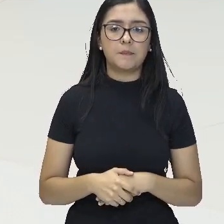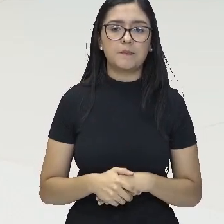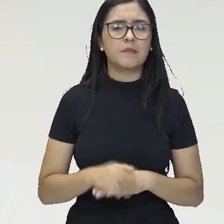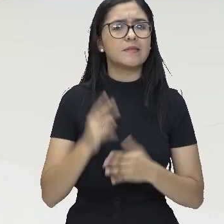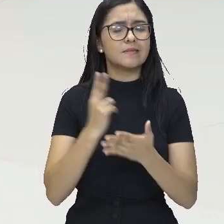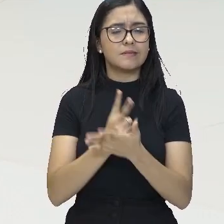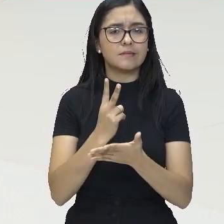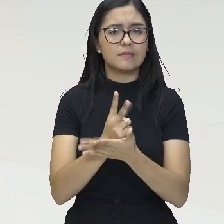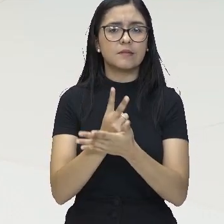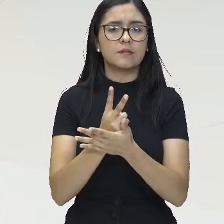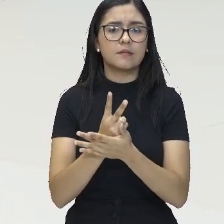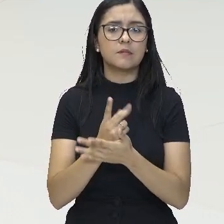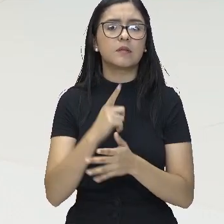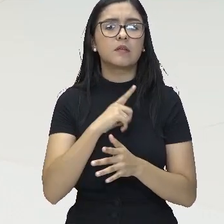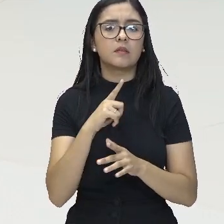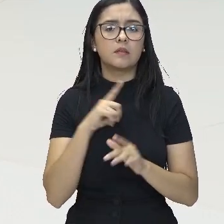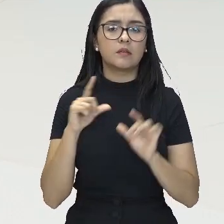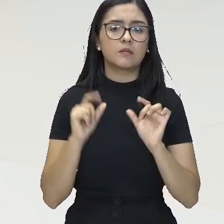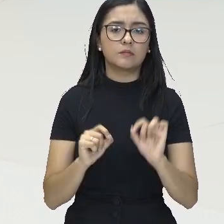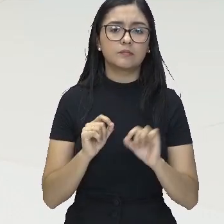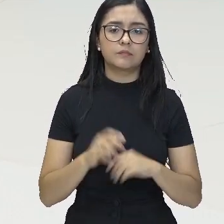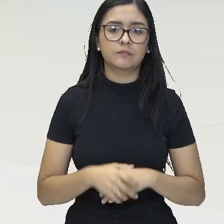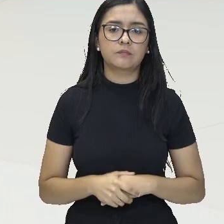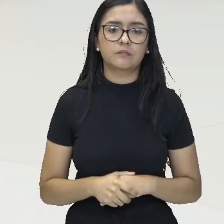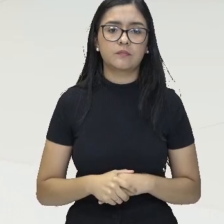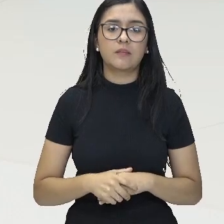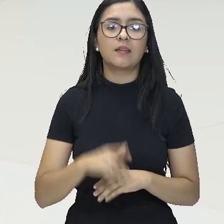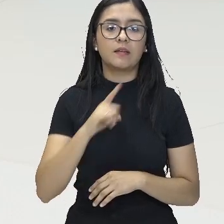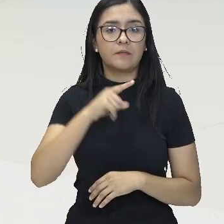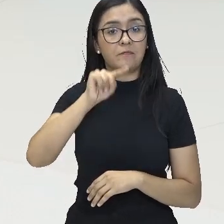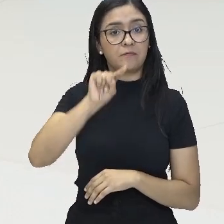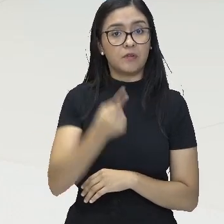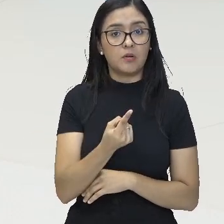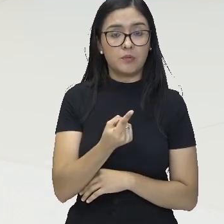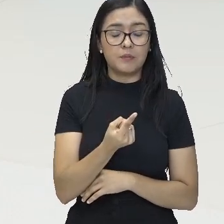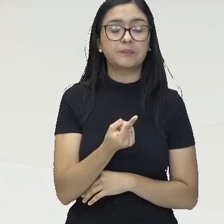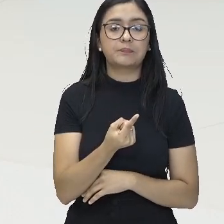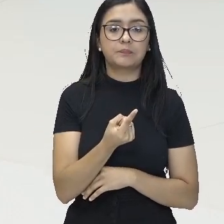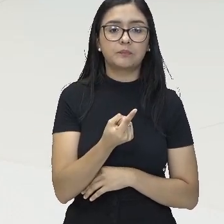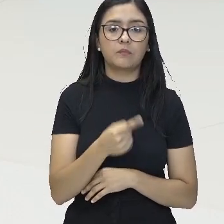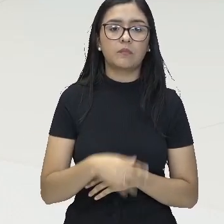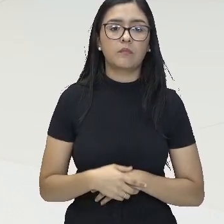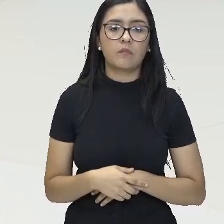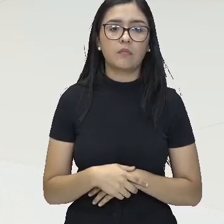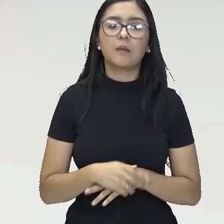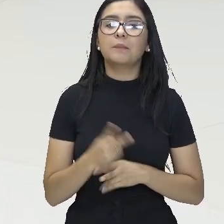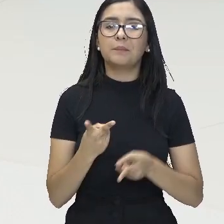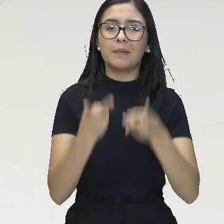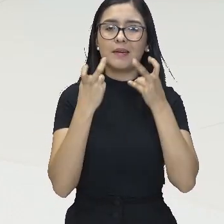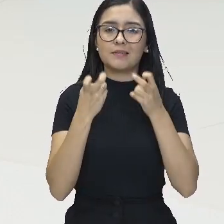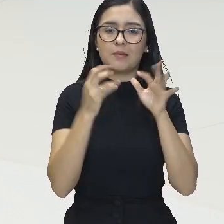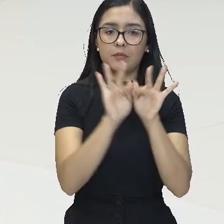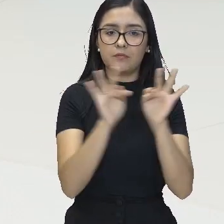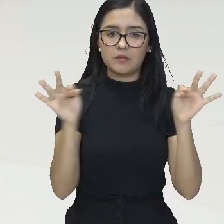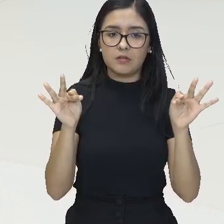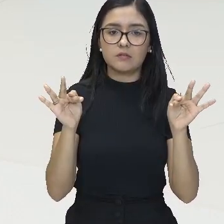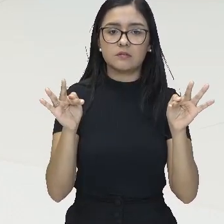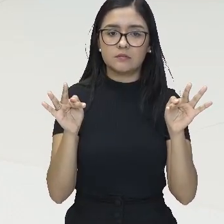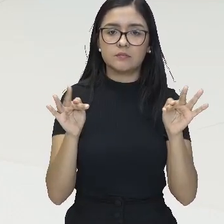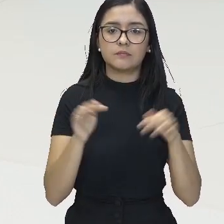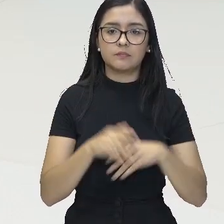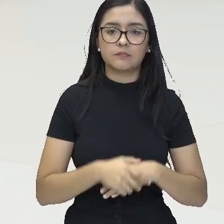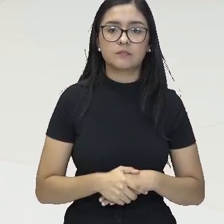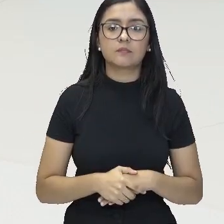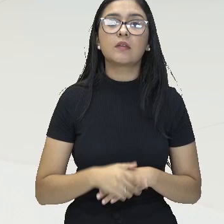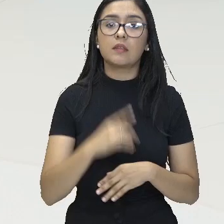sempre, né, vem marcada por vírgula, tá? Então, veja só, preste bem atenção, a explicativa